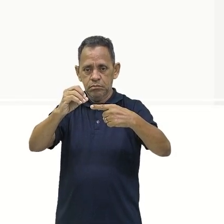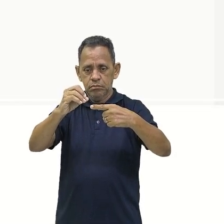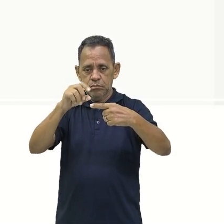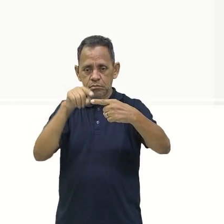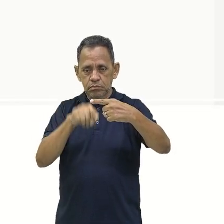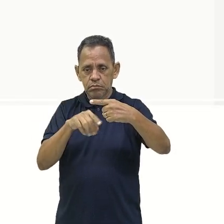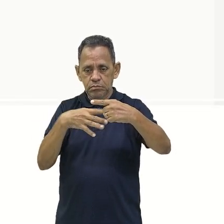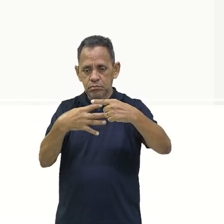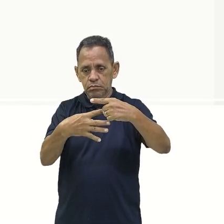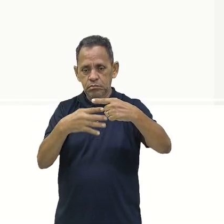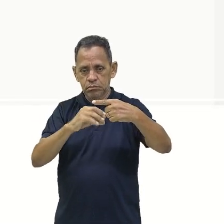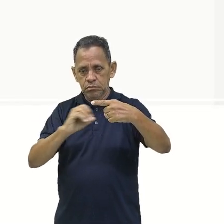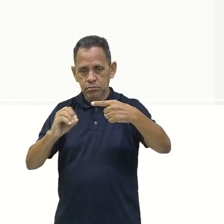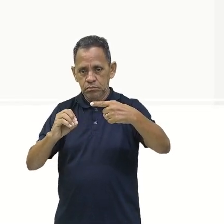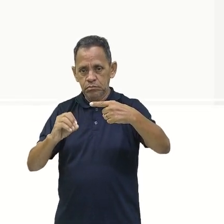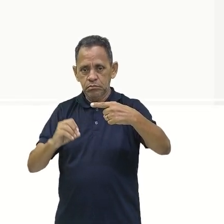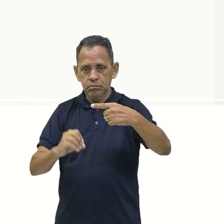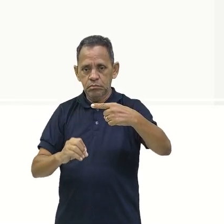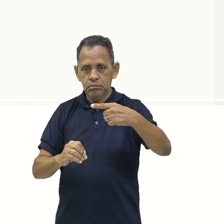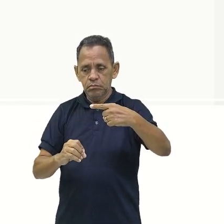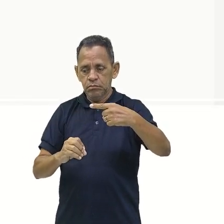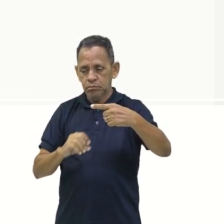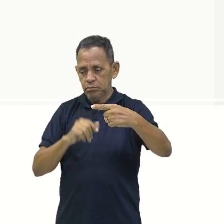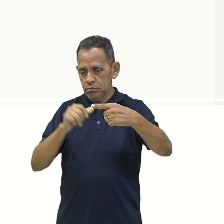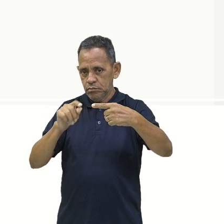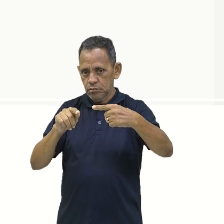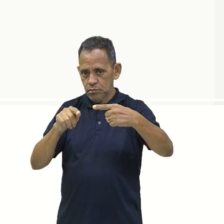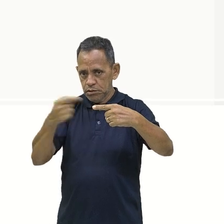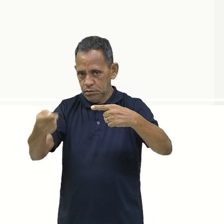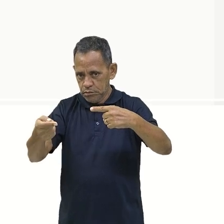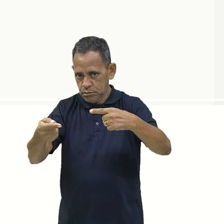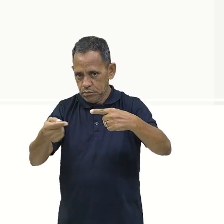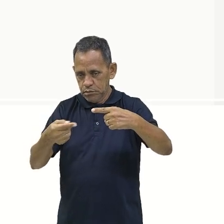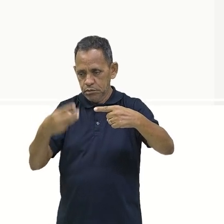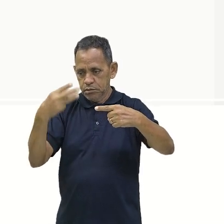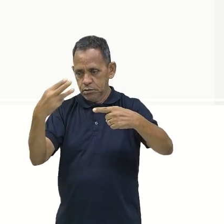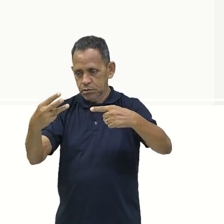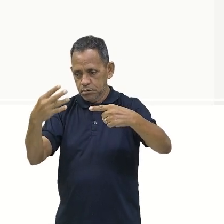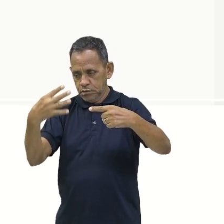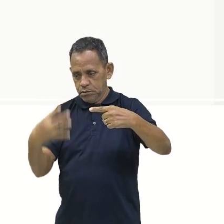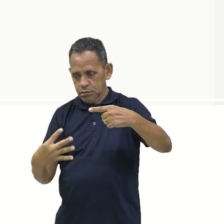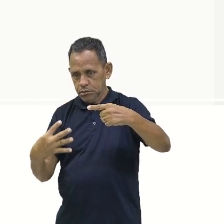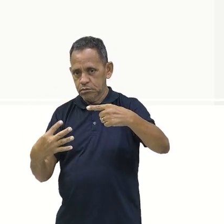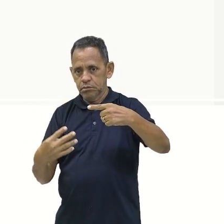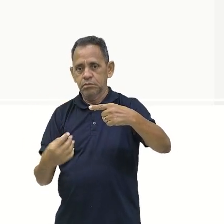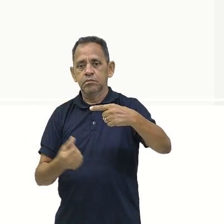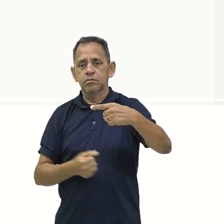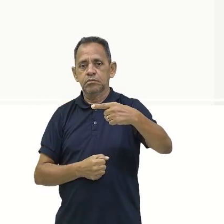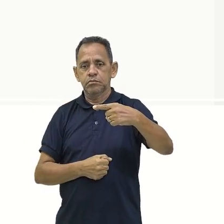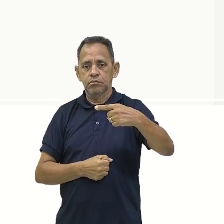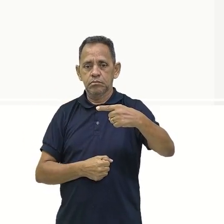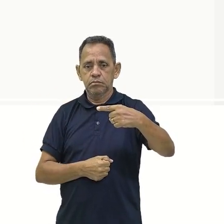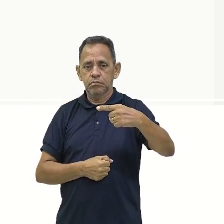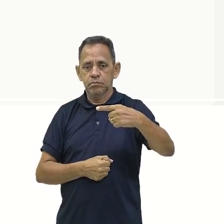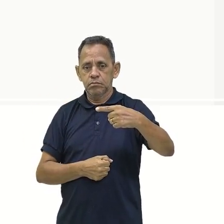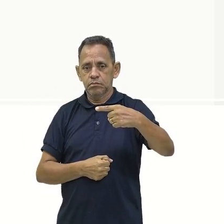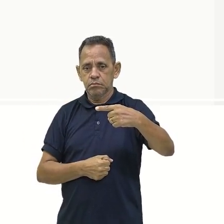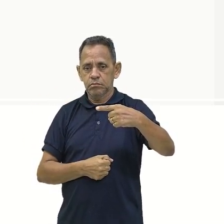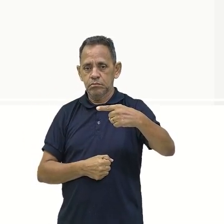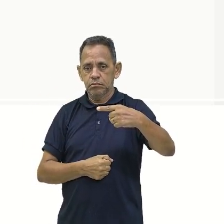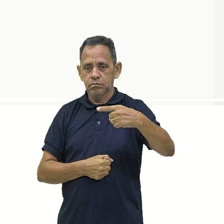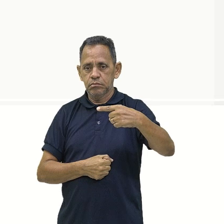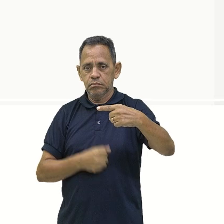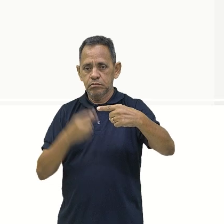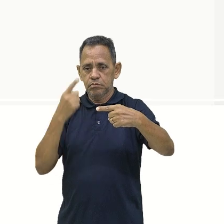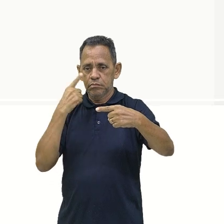sobre 400. 300 sobre 400. Como que ficaria a simplificação? Veja que nesse